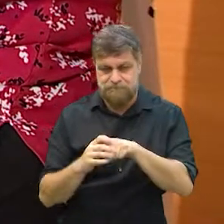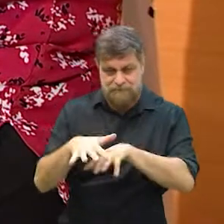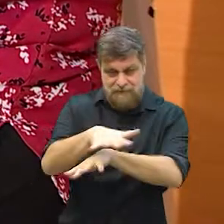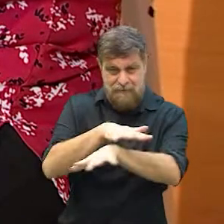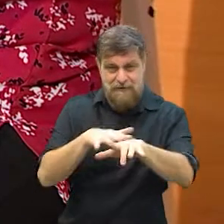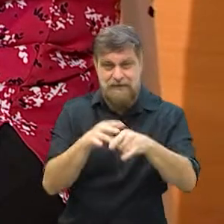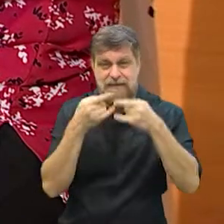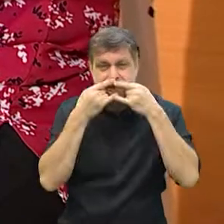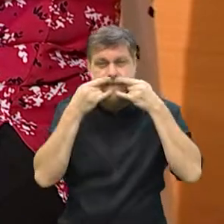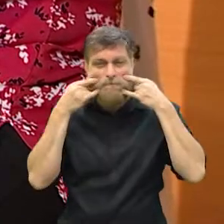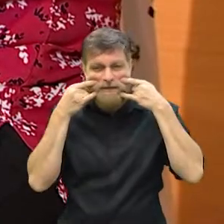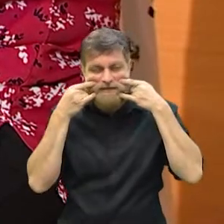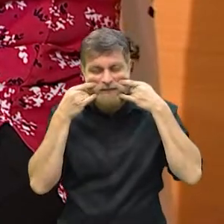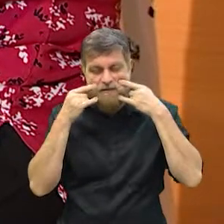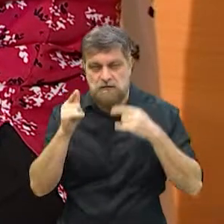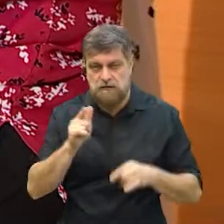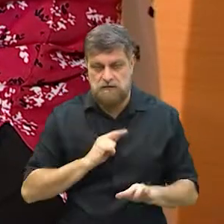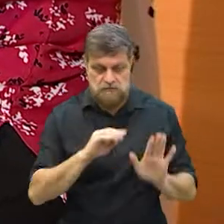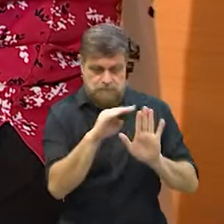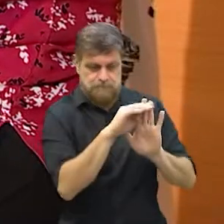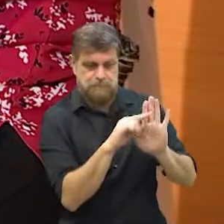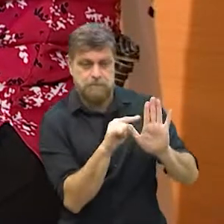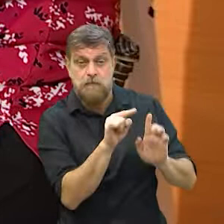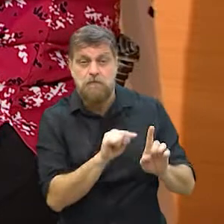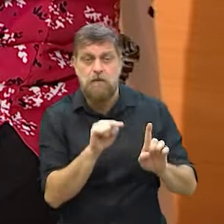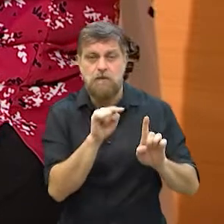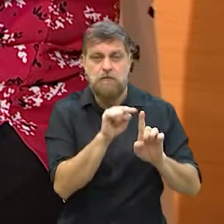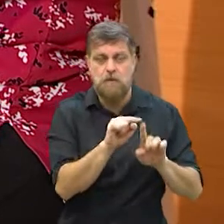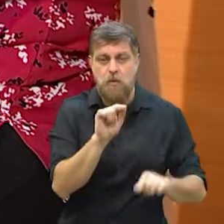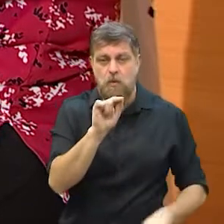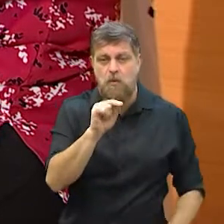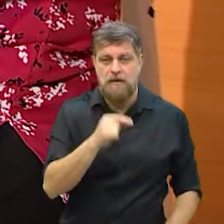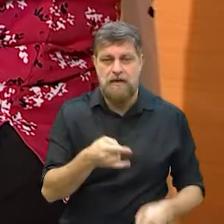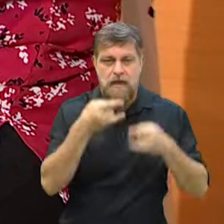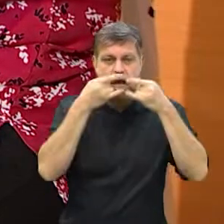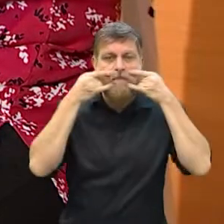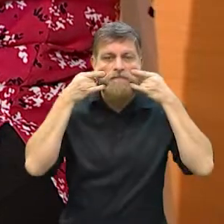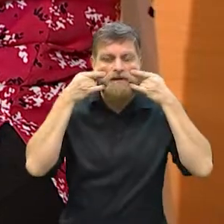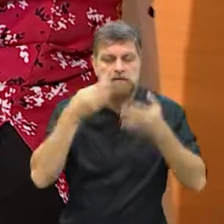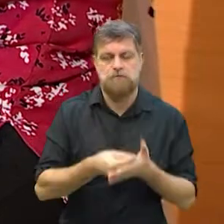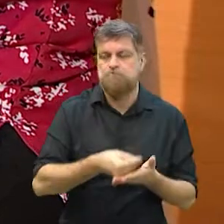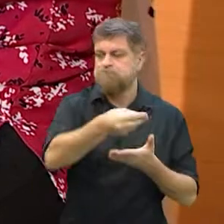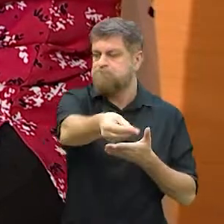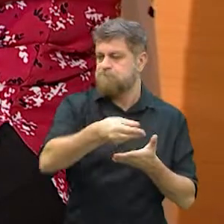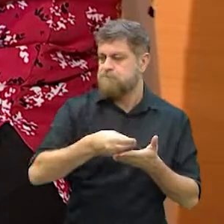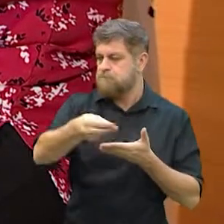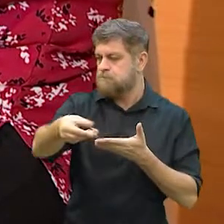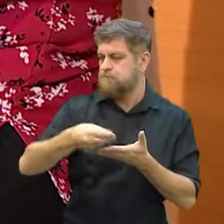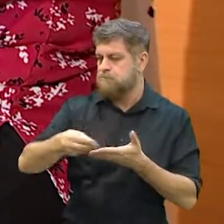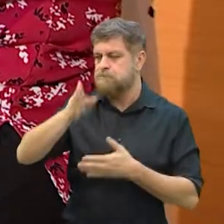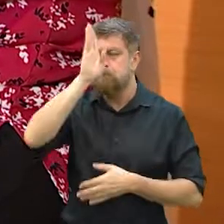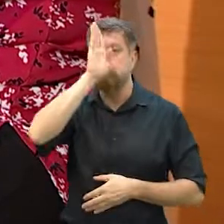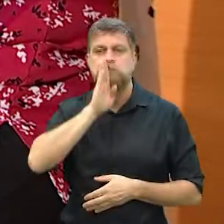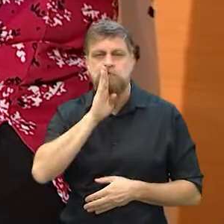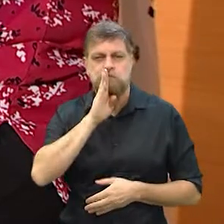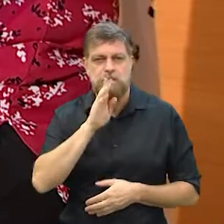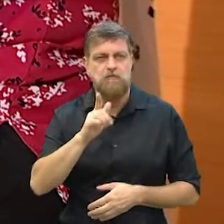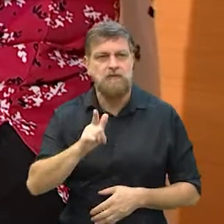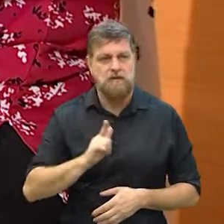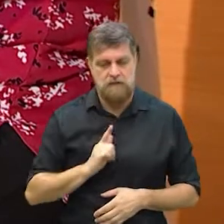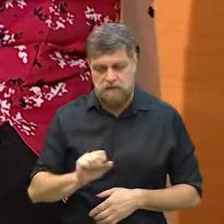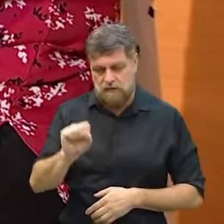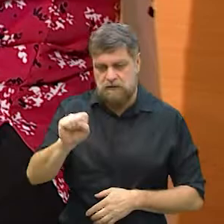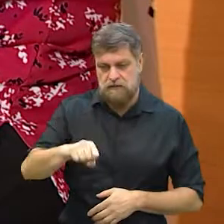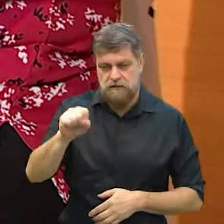Pandemia, máscara. Tem esse projeto aqui que o objetivo é distribuir máscaras para a população, é isso?